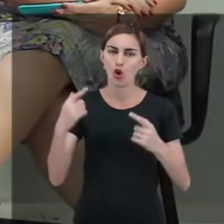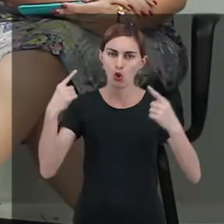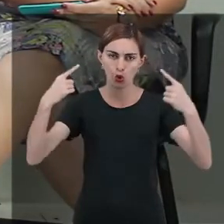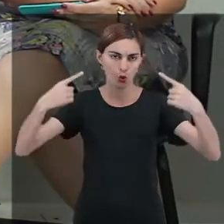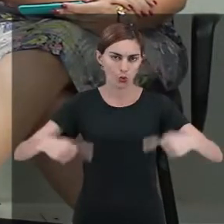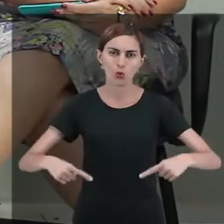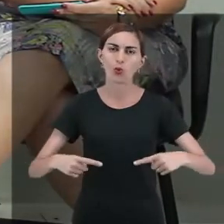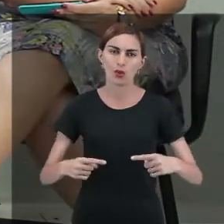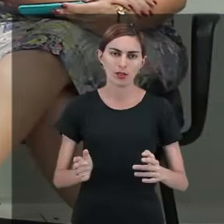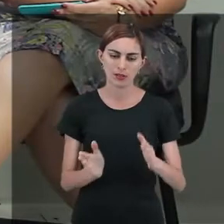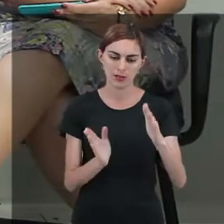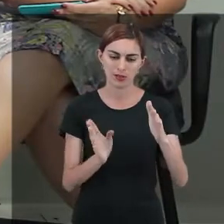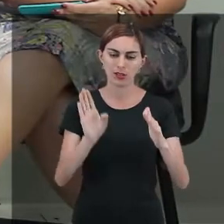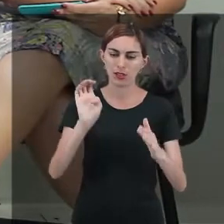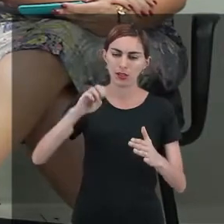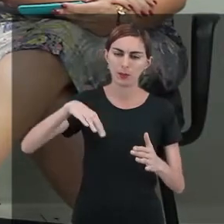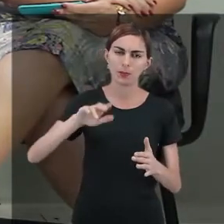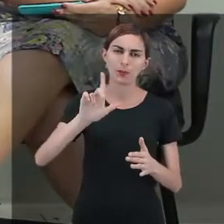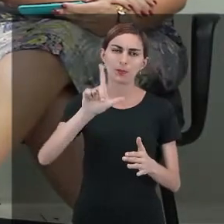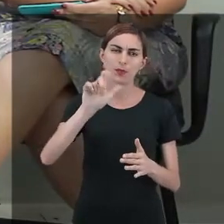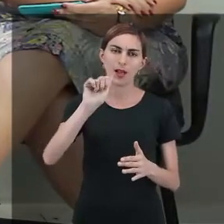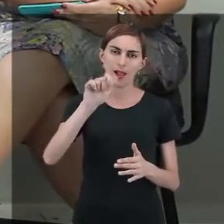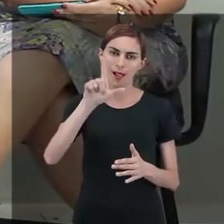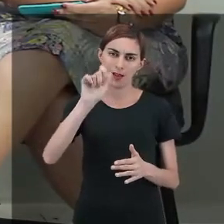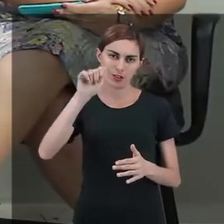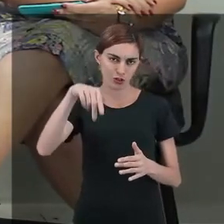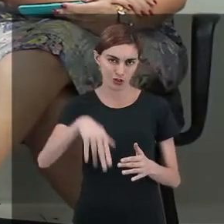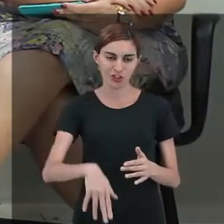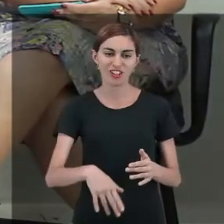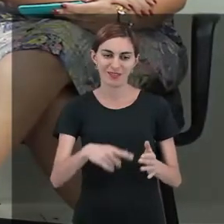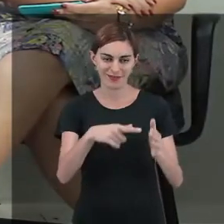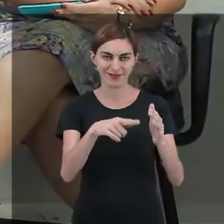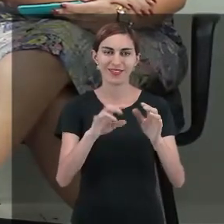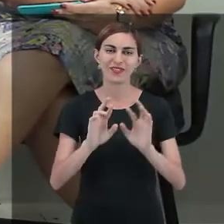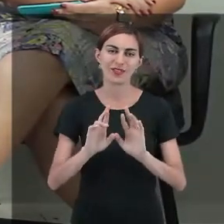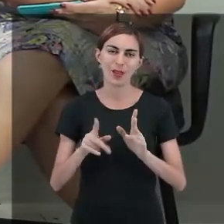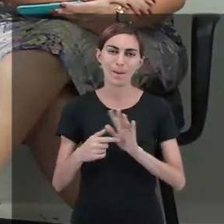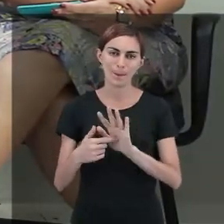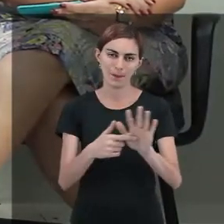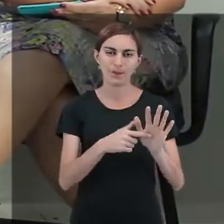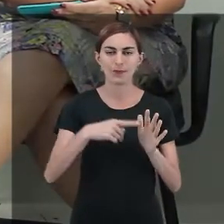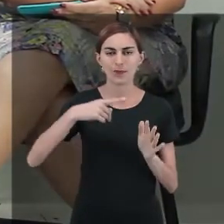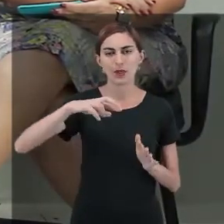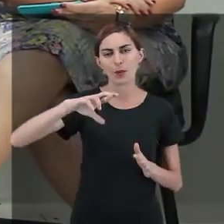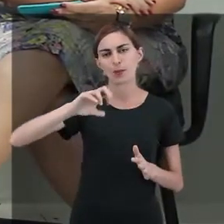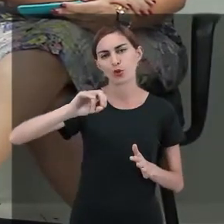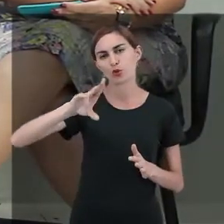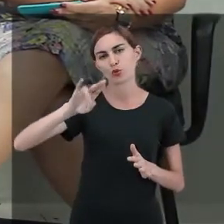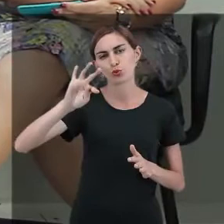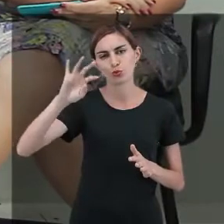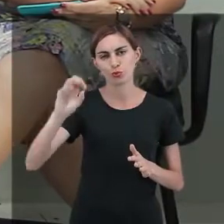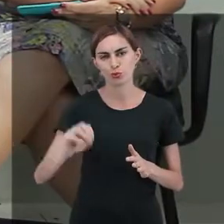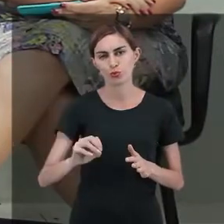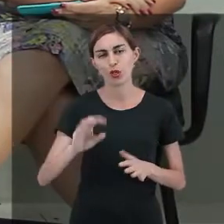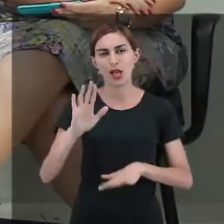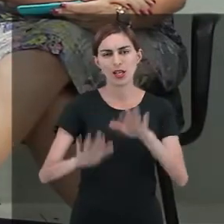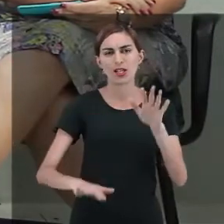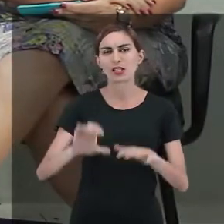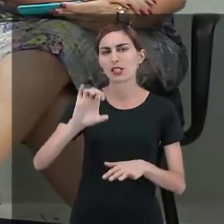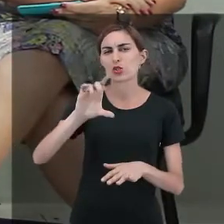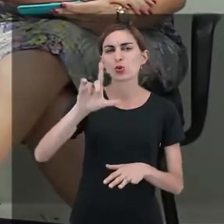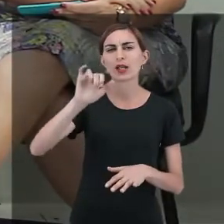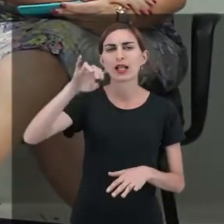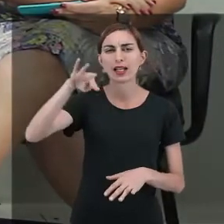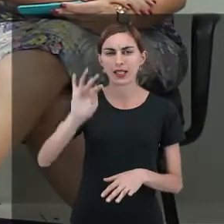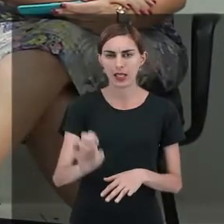Né? A embalagem é importante porque a embalagem ela agrega valor ao produto. Né? Muitas vezes o cliente ele não